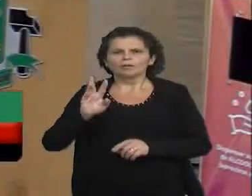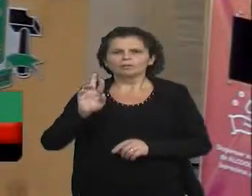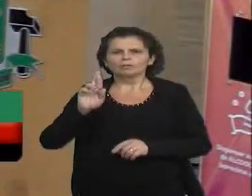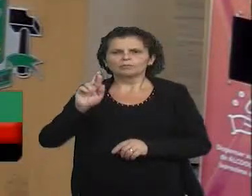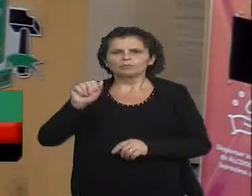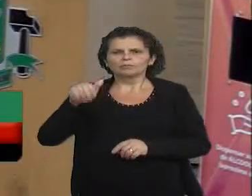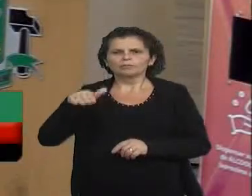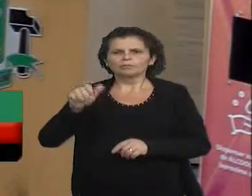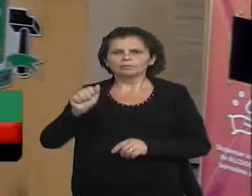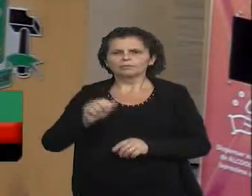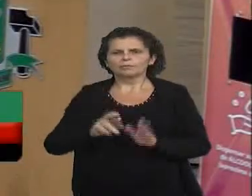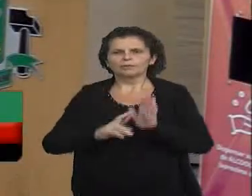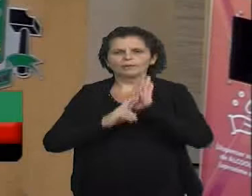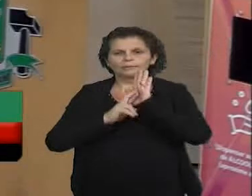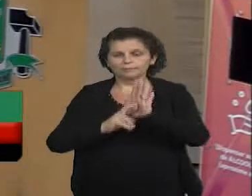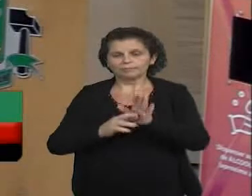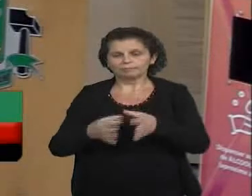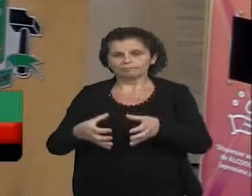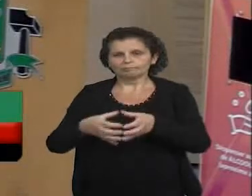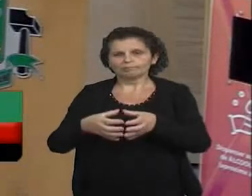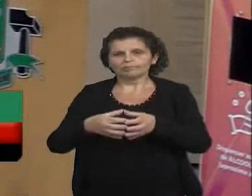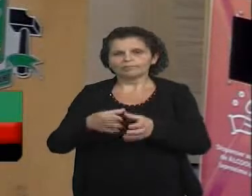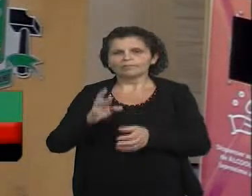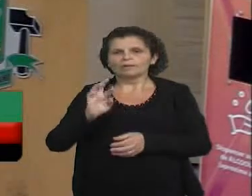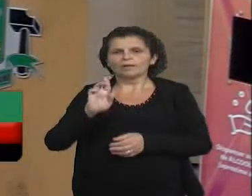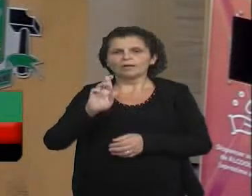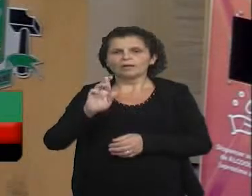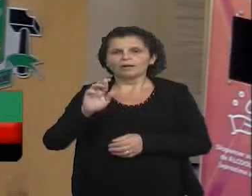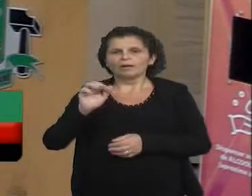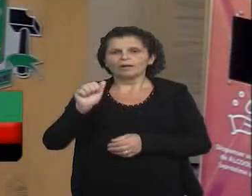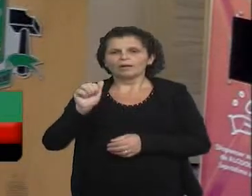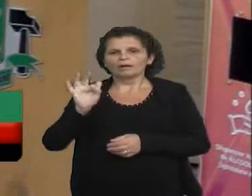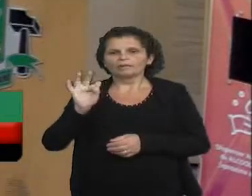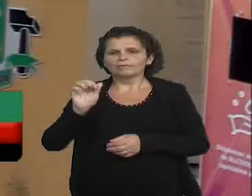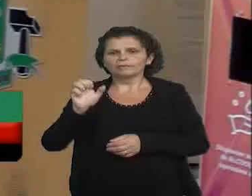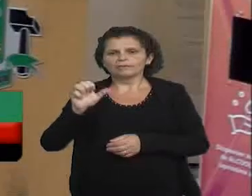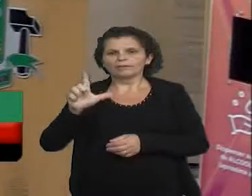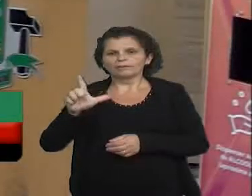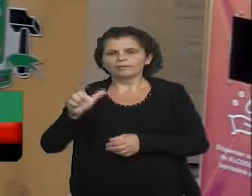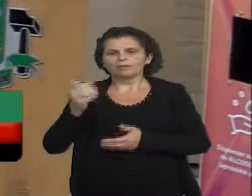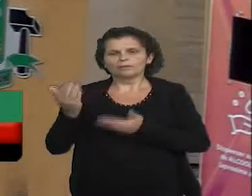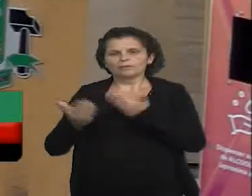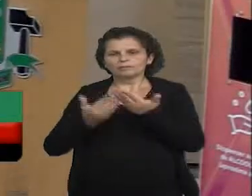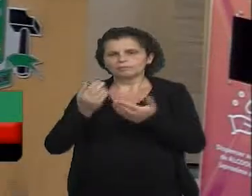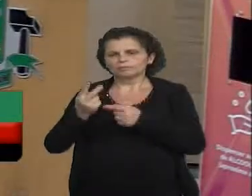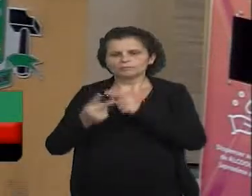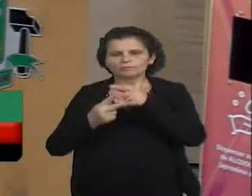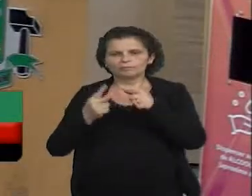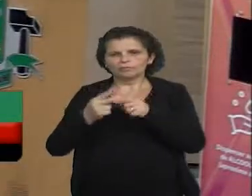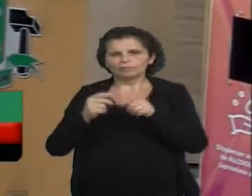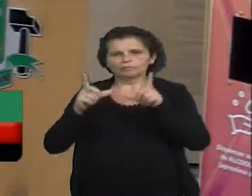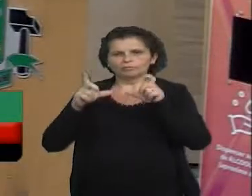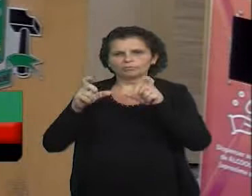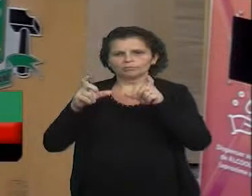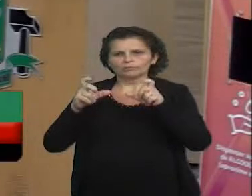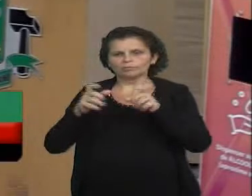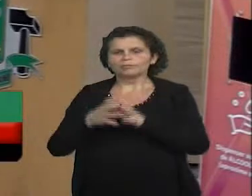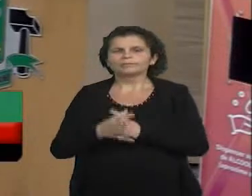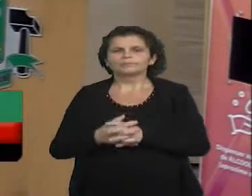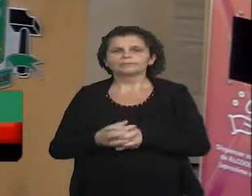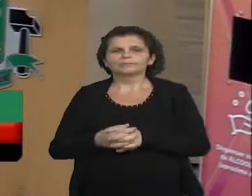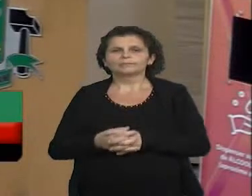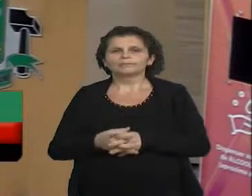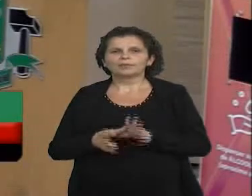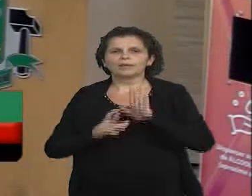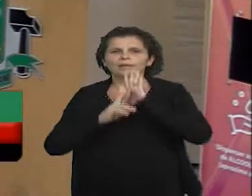representando aqui... A Bruna, Rafael, vem representando aqui os servidores. Vem cá os dois para representar todos que estão aí.